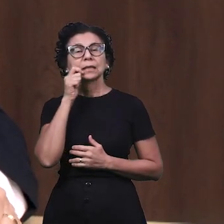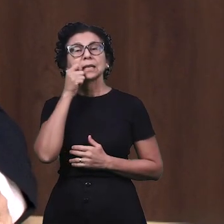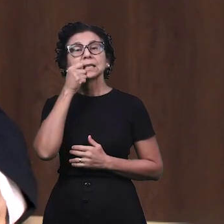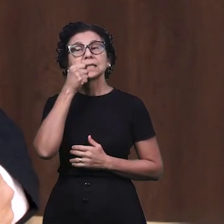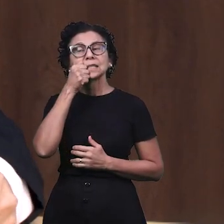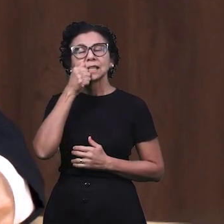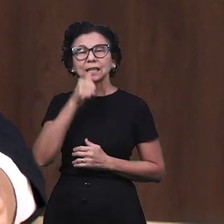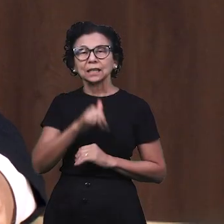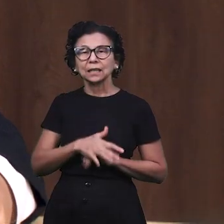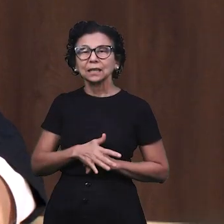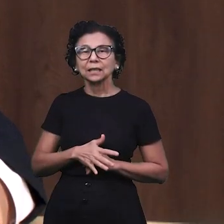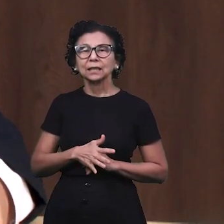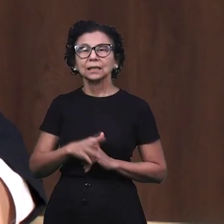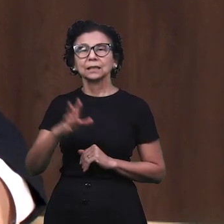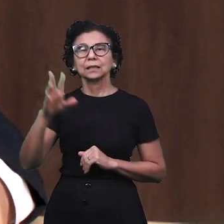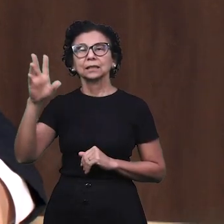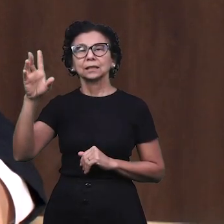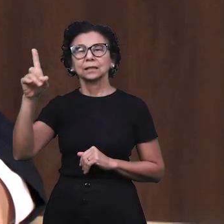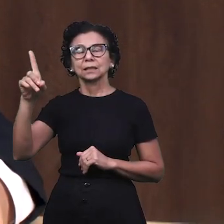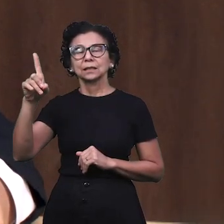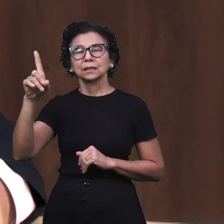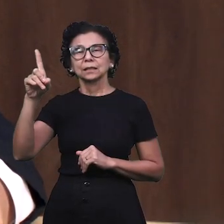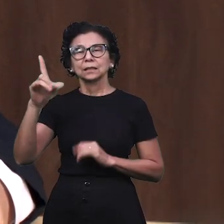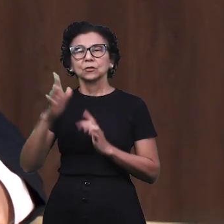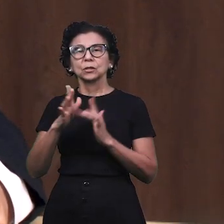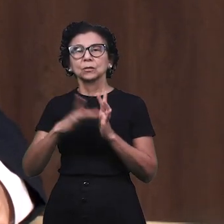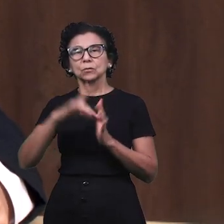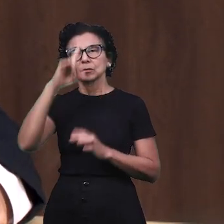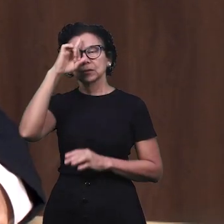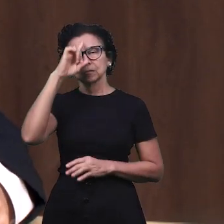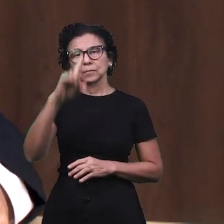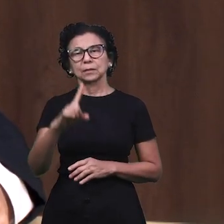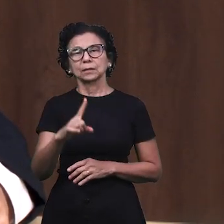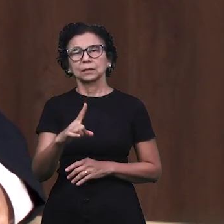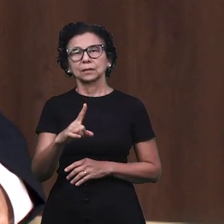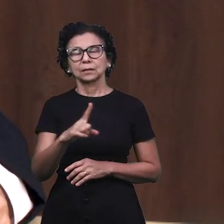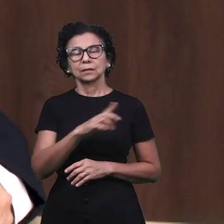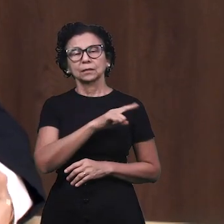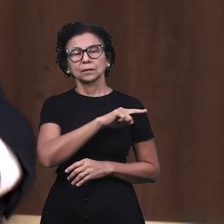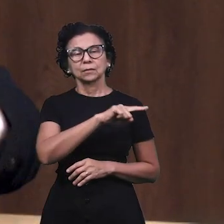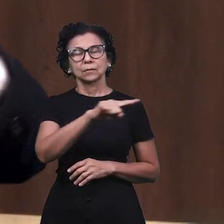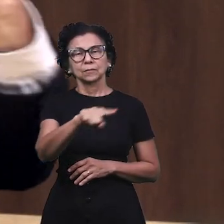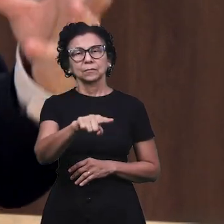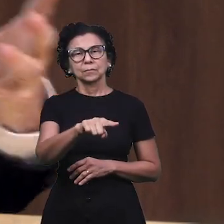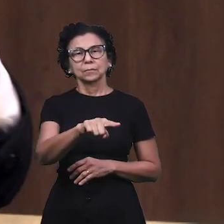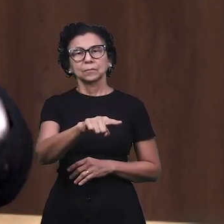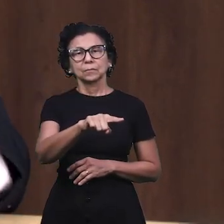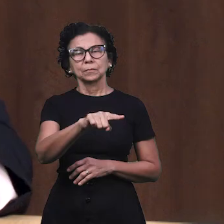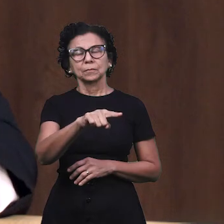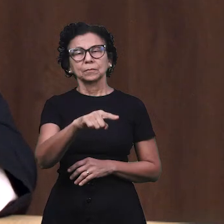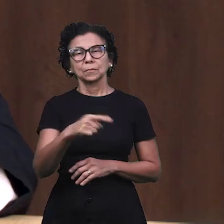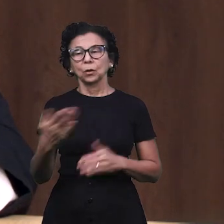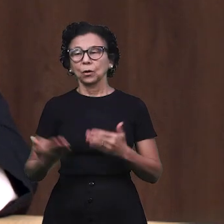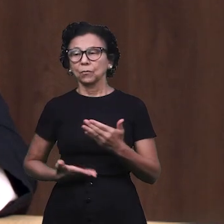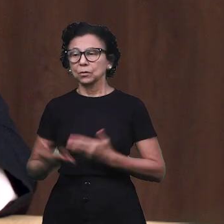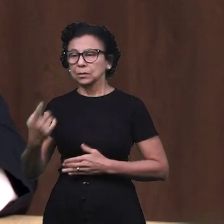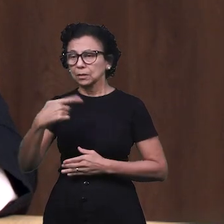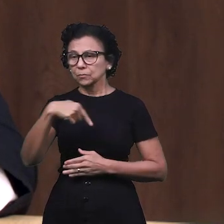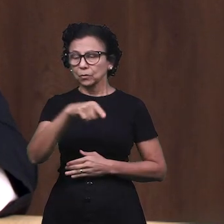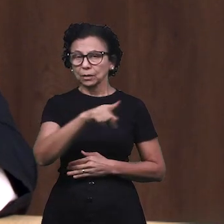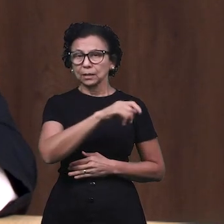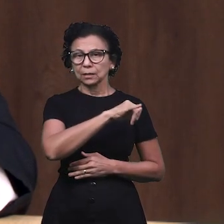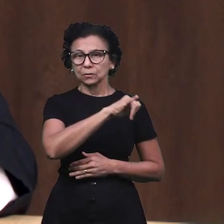um servo dizer aos convidados, vinde, tudo já está preparado. Então nós estamos vivendo esse momento